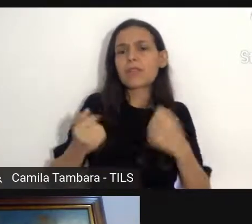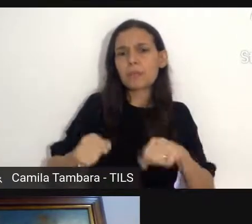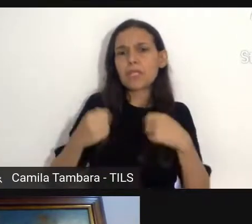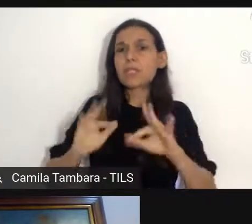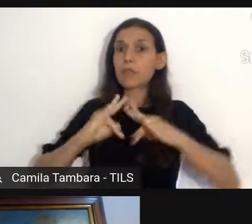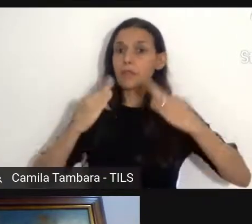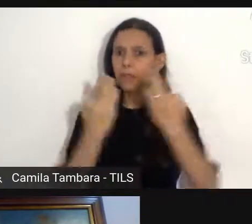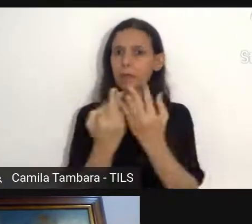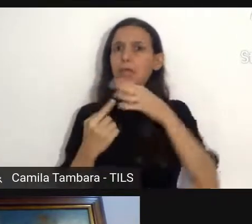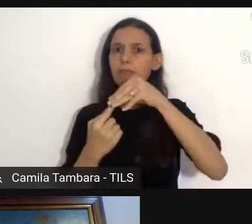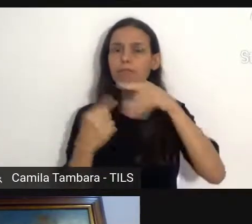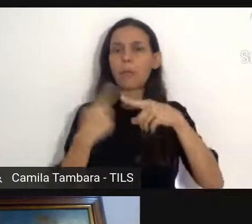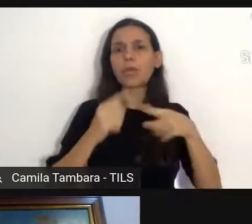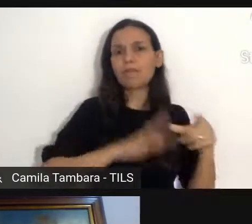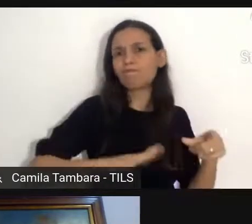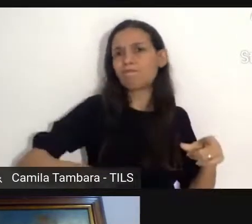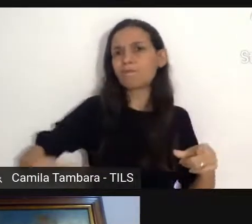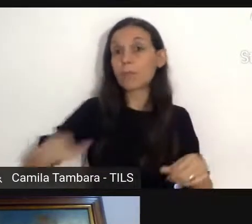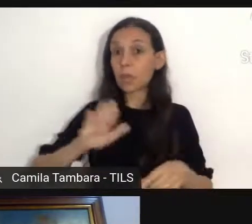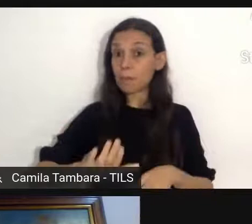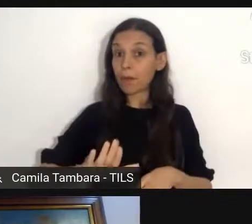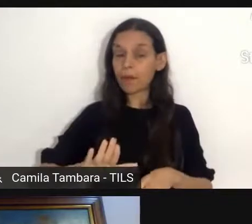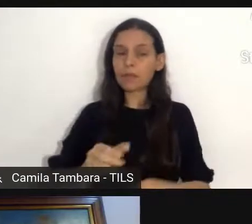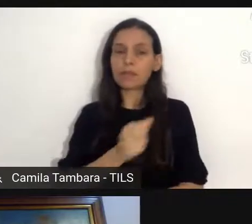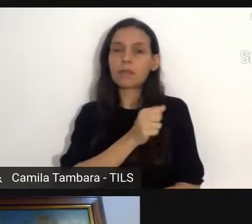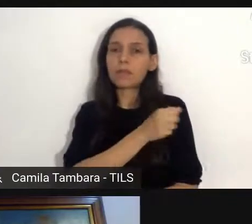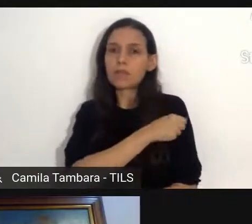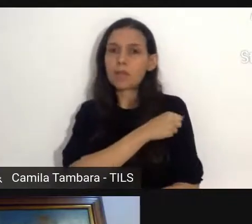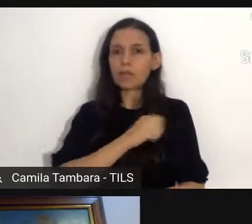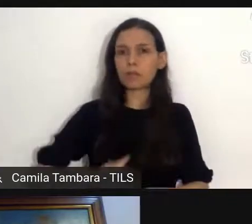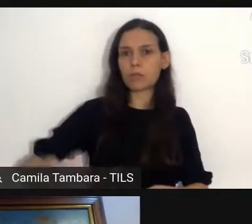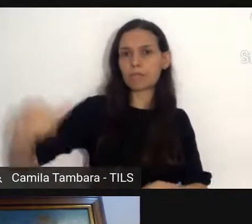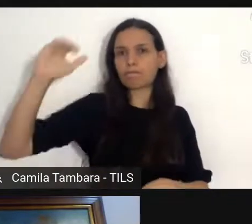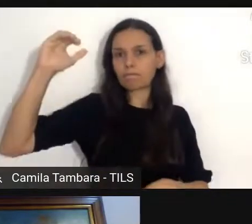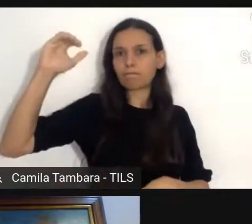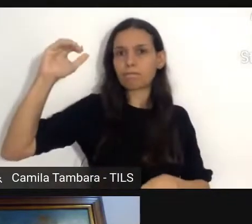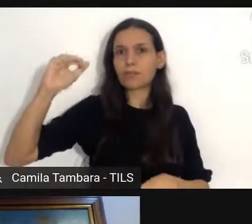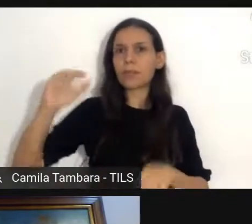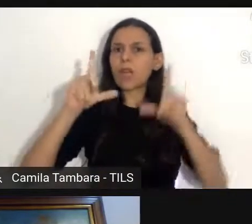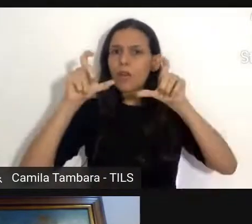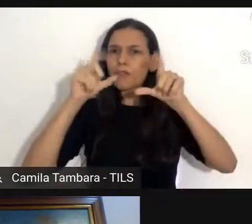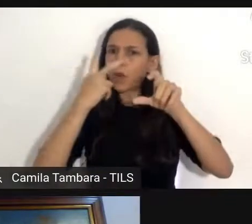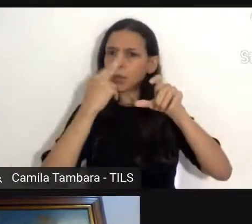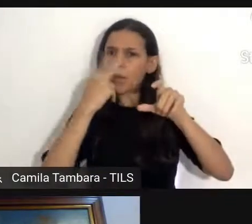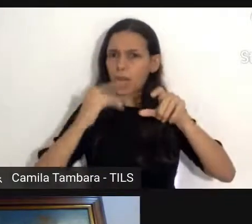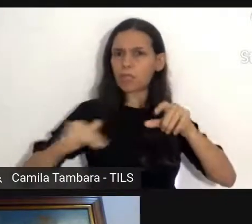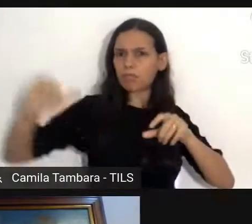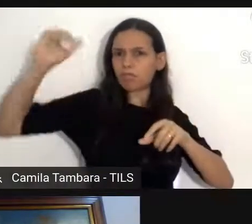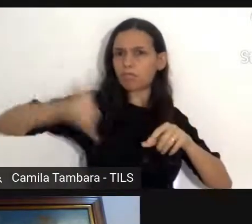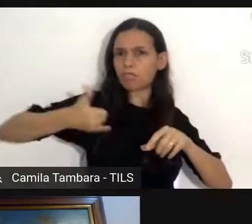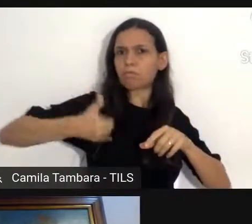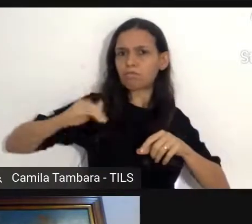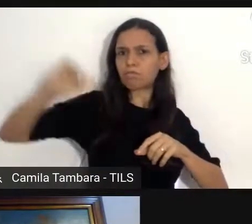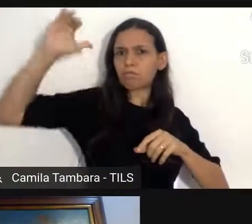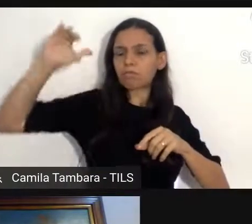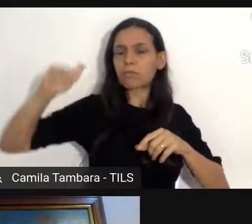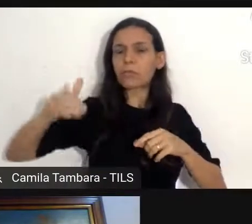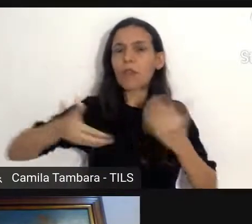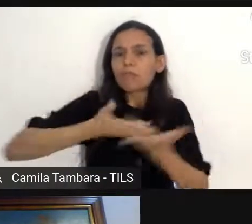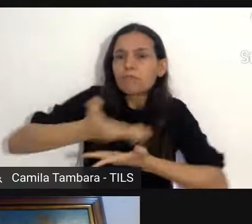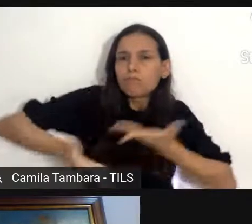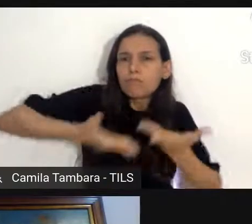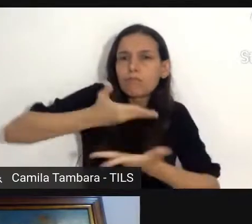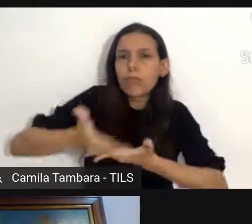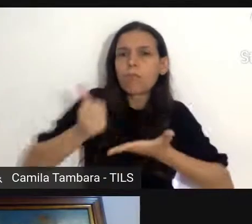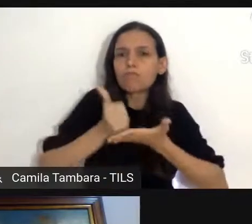Mas mesmo para os maiores, né, e esse da foto parece ser já um maiorzinho, o envolvimento da família, né,